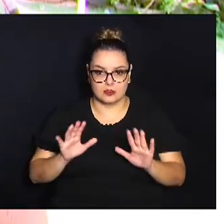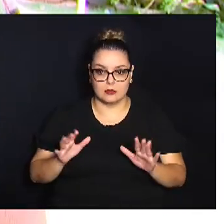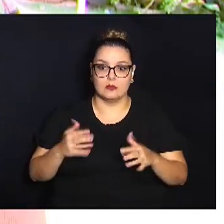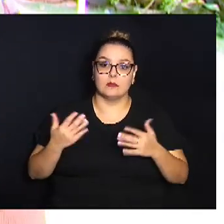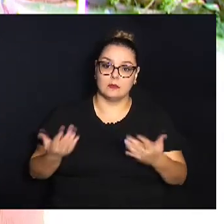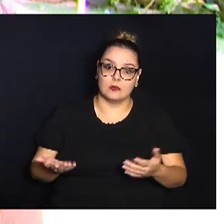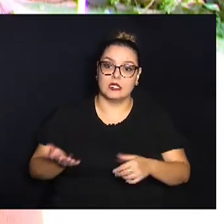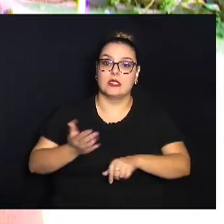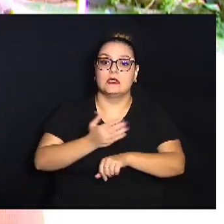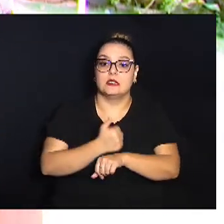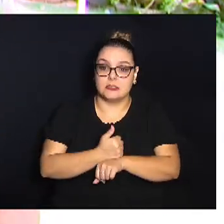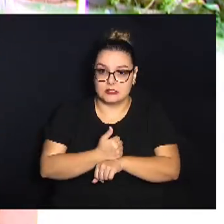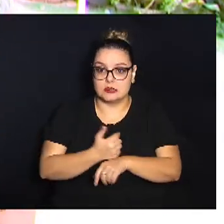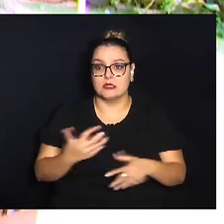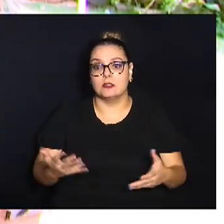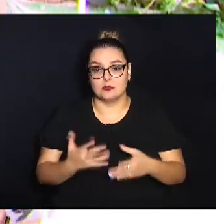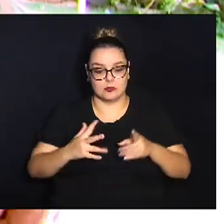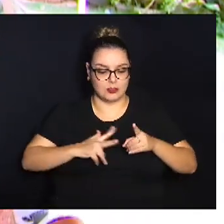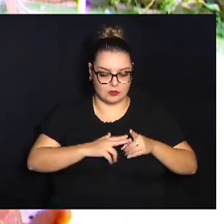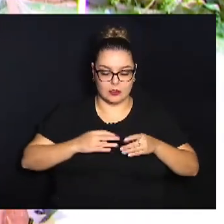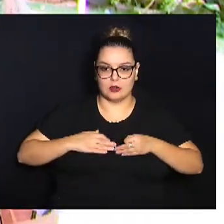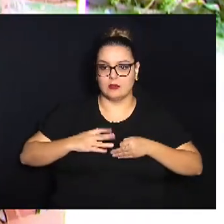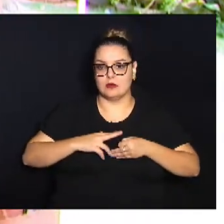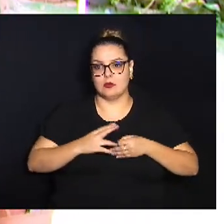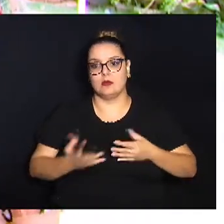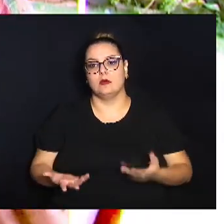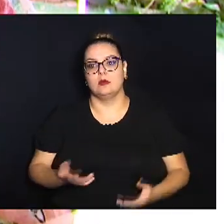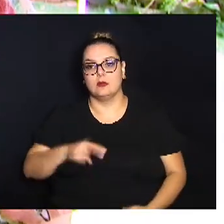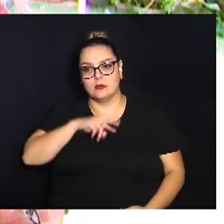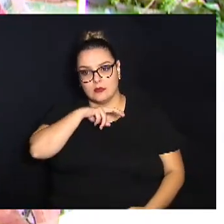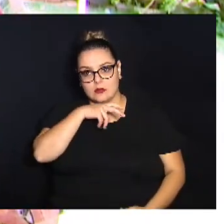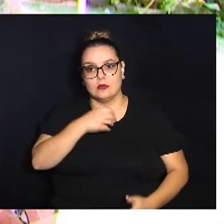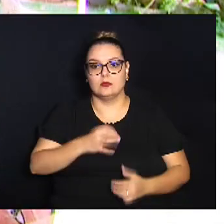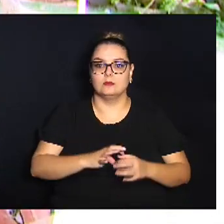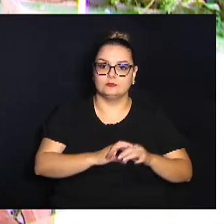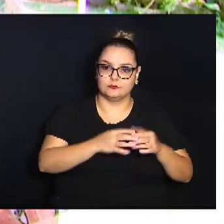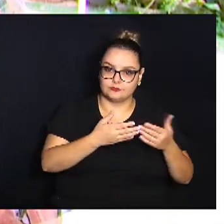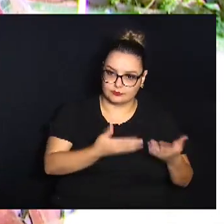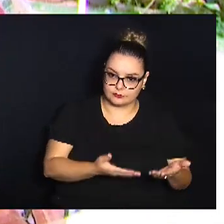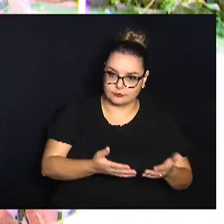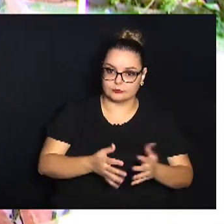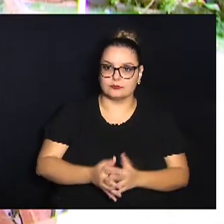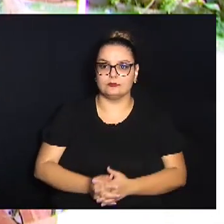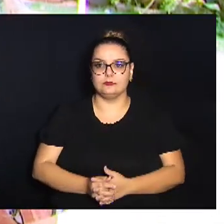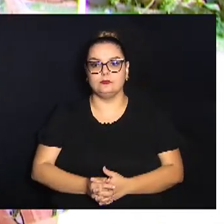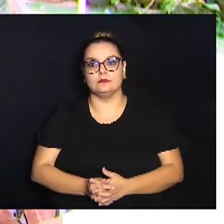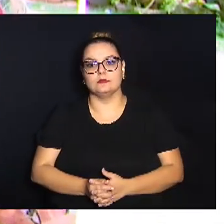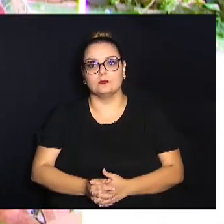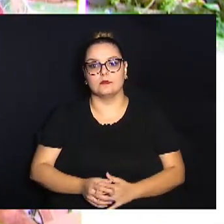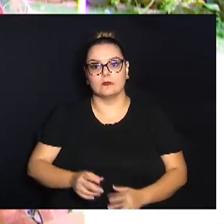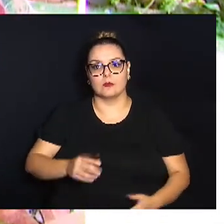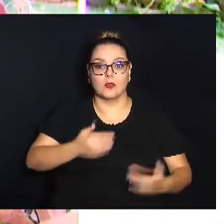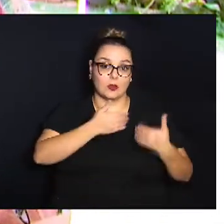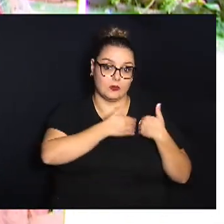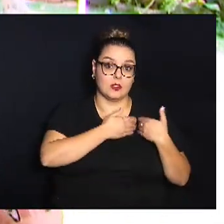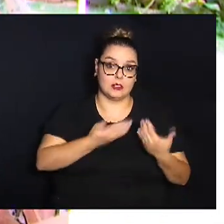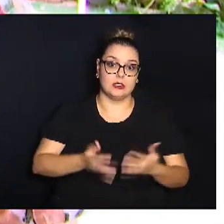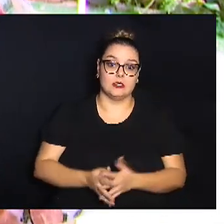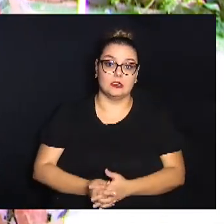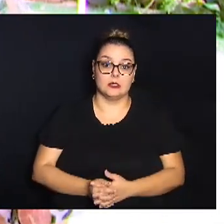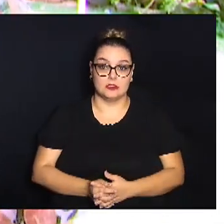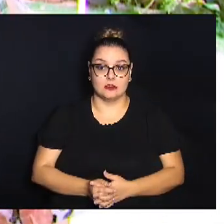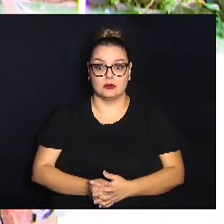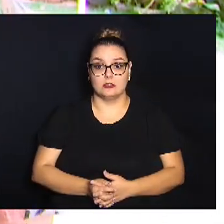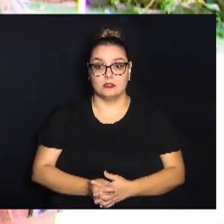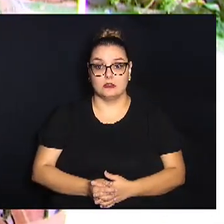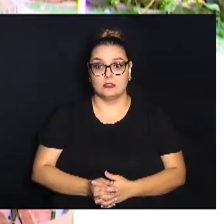Mas antes, promover a castração, deixar o animal, devolver o animal para o seu dono, né, e